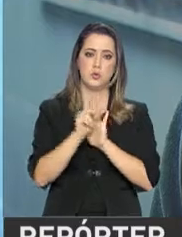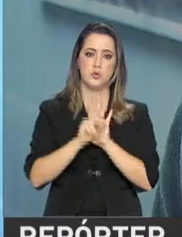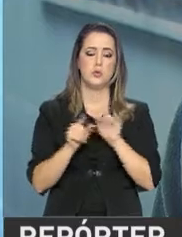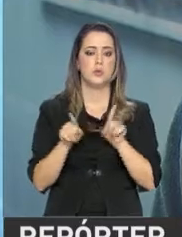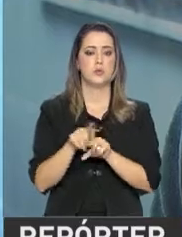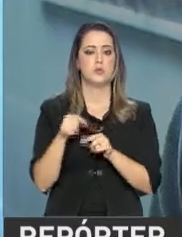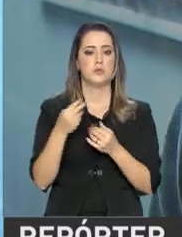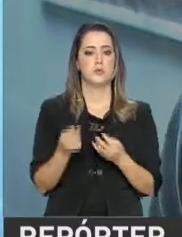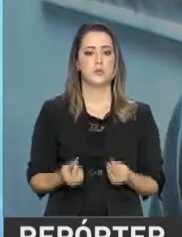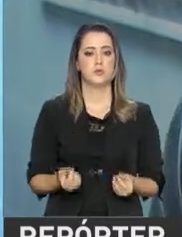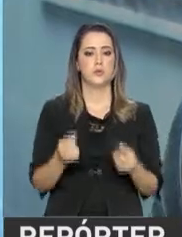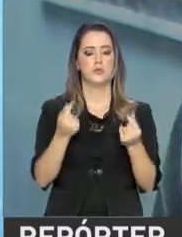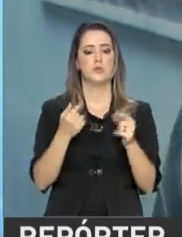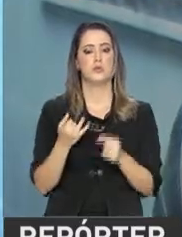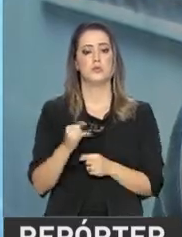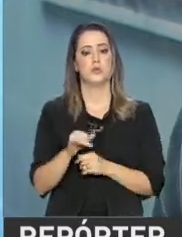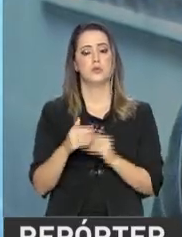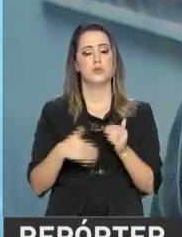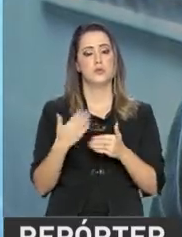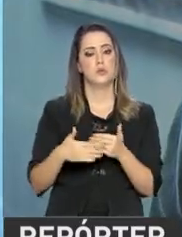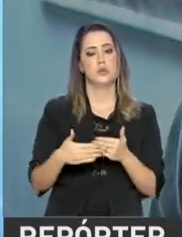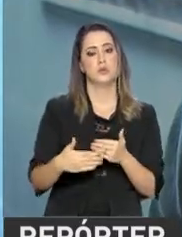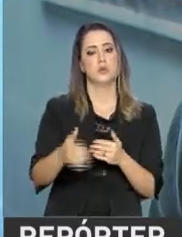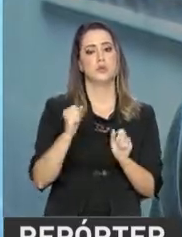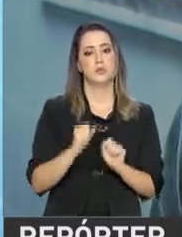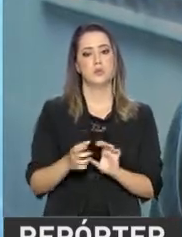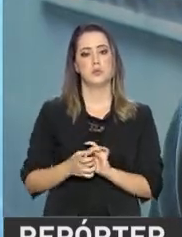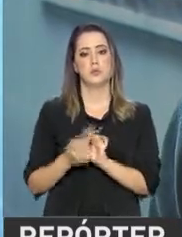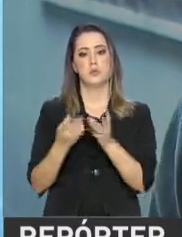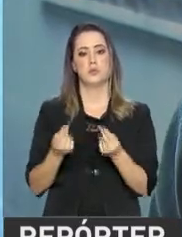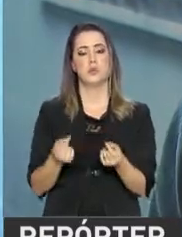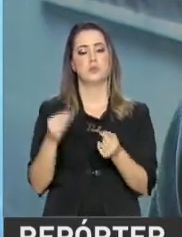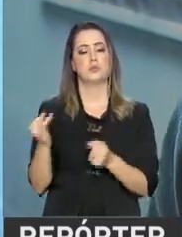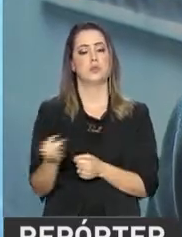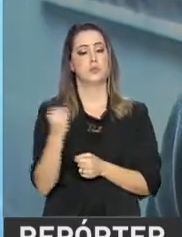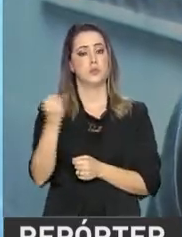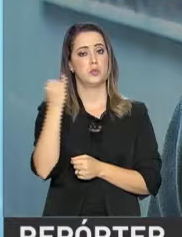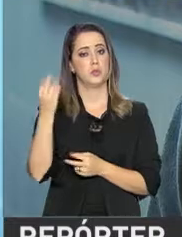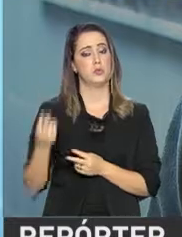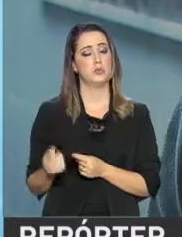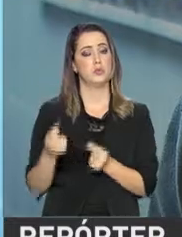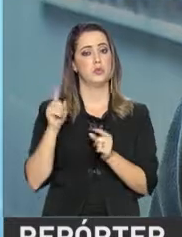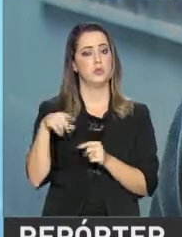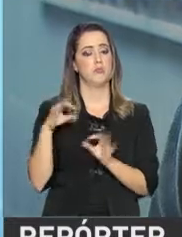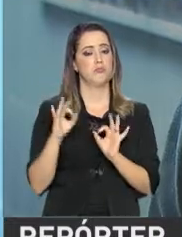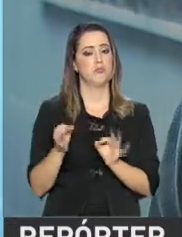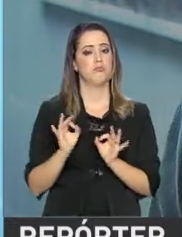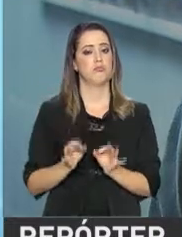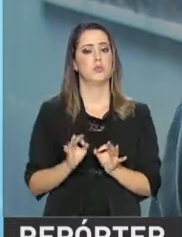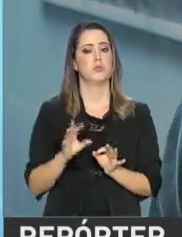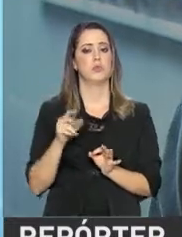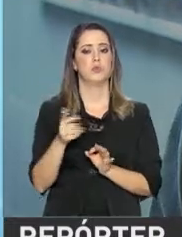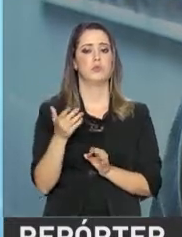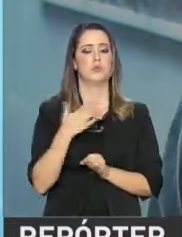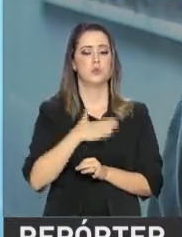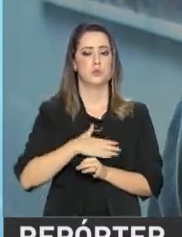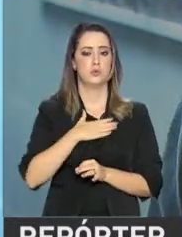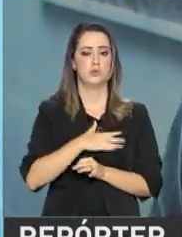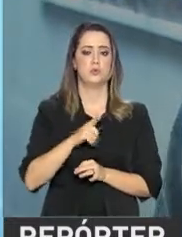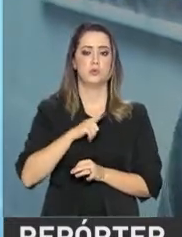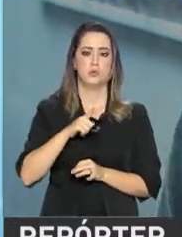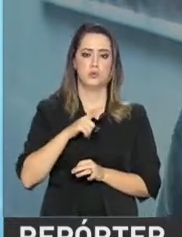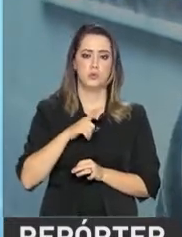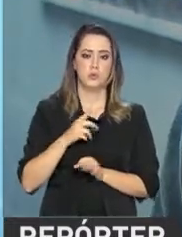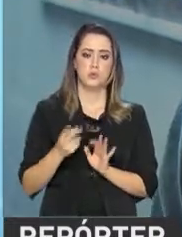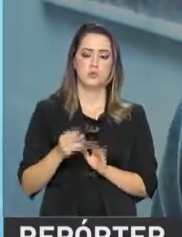a esses valores e para que a gente possa disponibilizar um recurso muito importante certamente todos gostariam é de